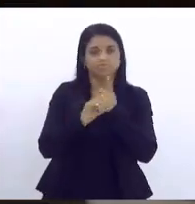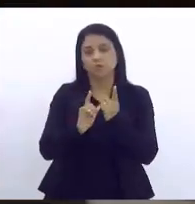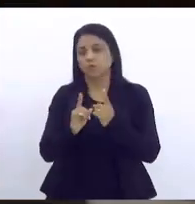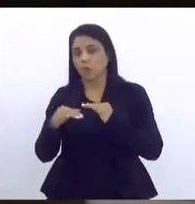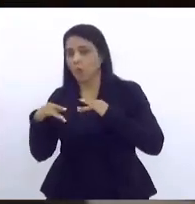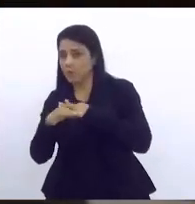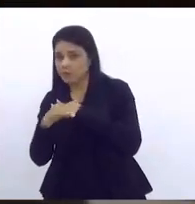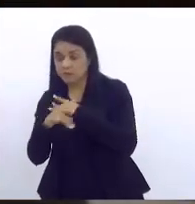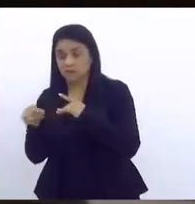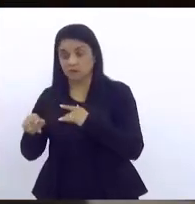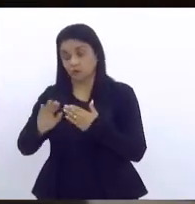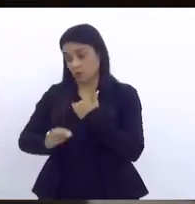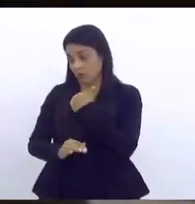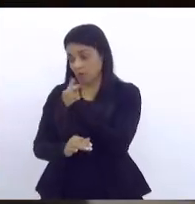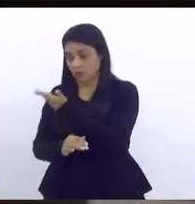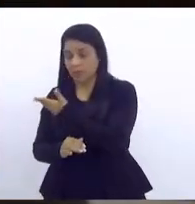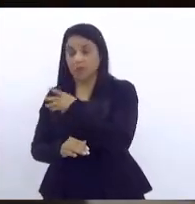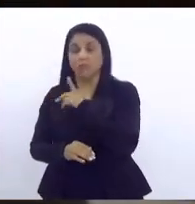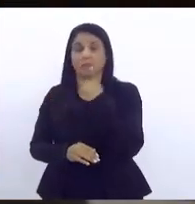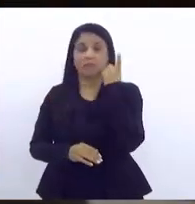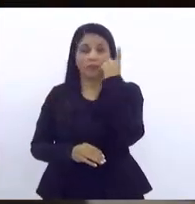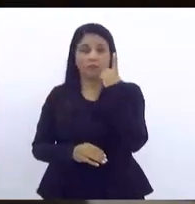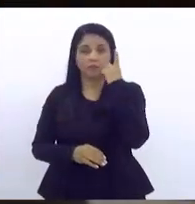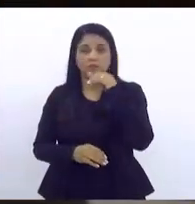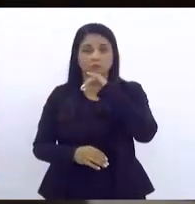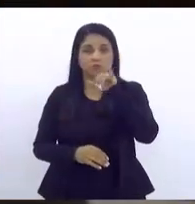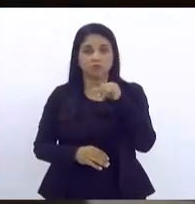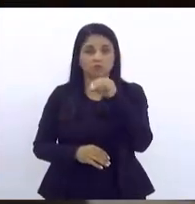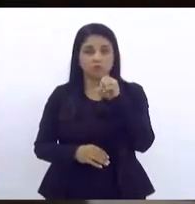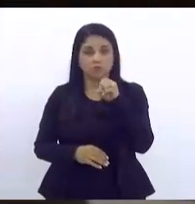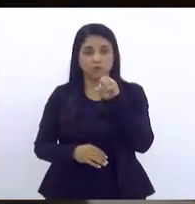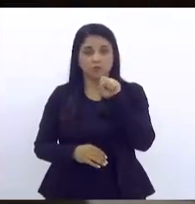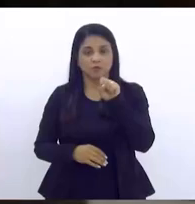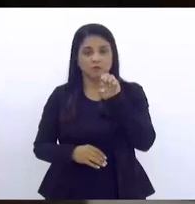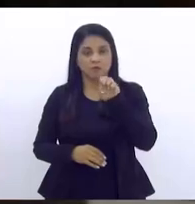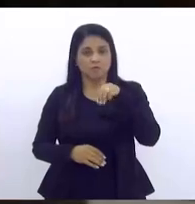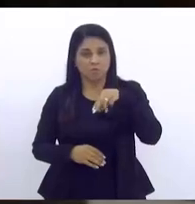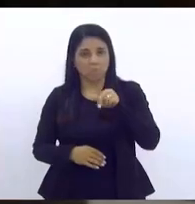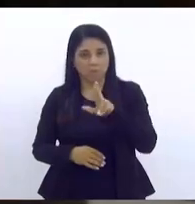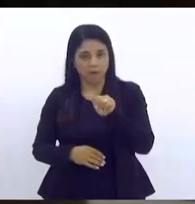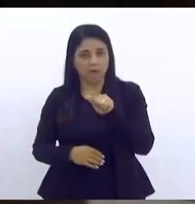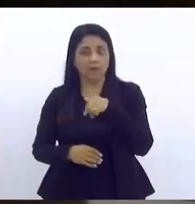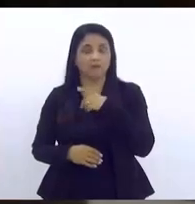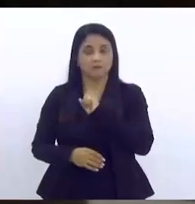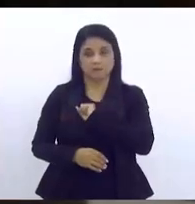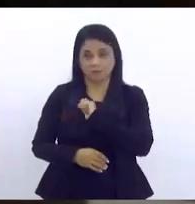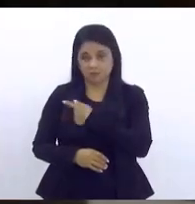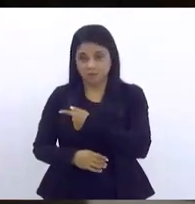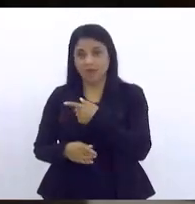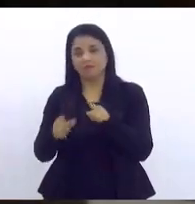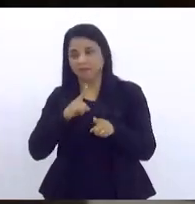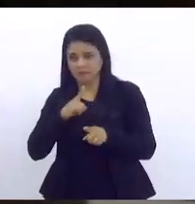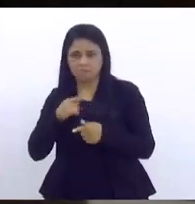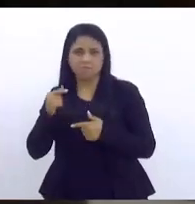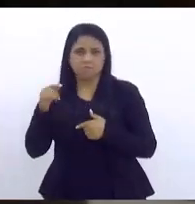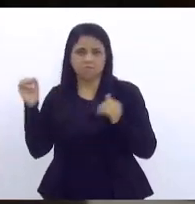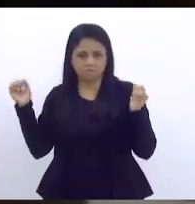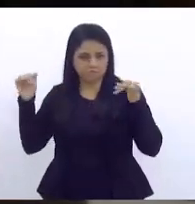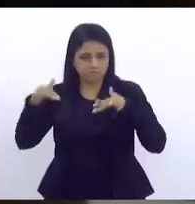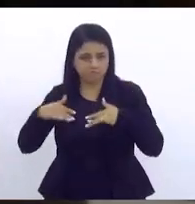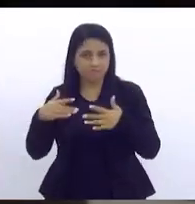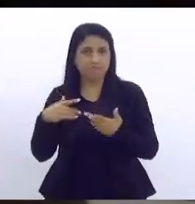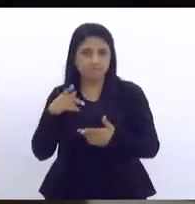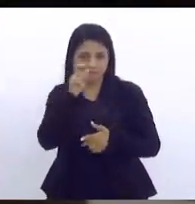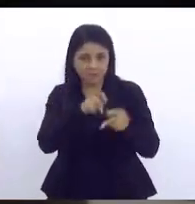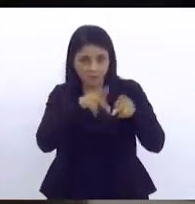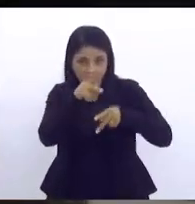deputado aqui do lado José Mar de São Gonçalo e eu creio que deve ter gente aqui da Baixada né São Gonçalo etc né Eh Duque de